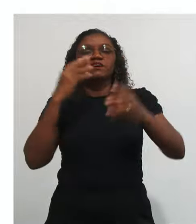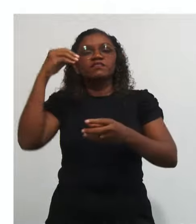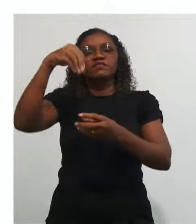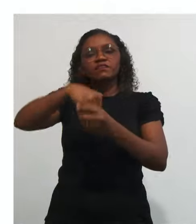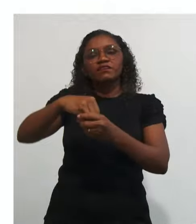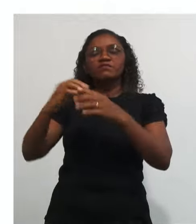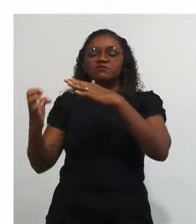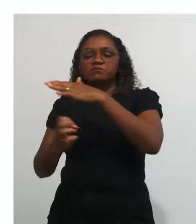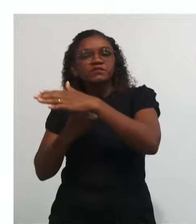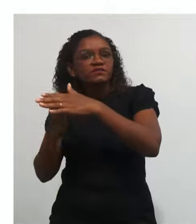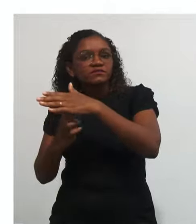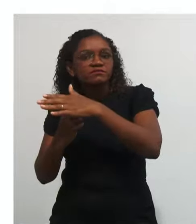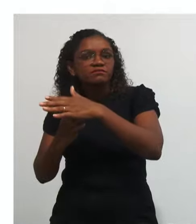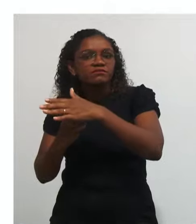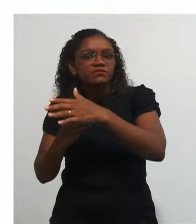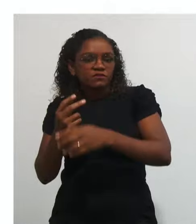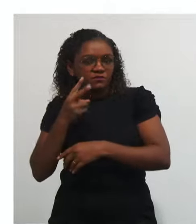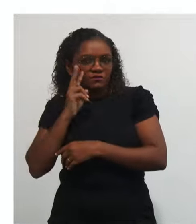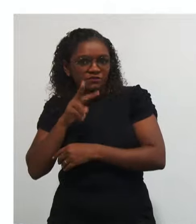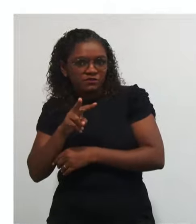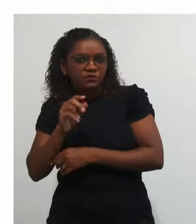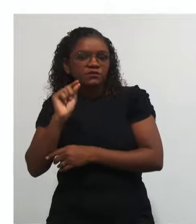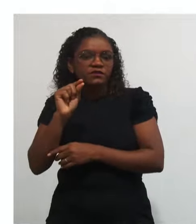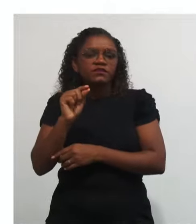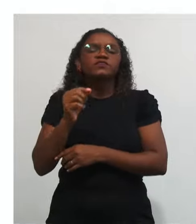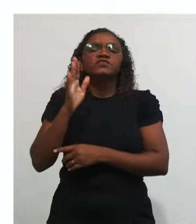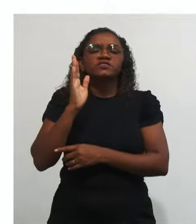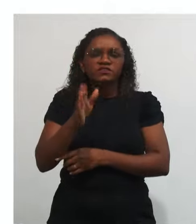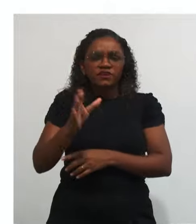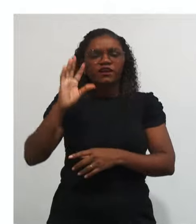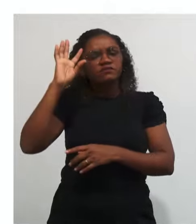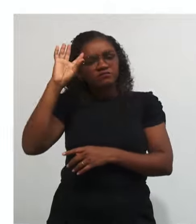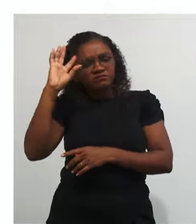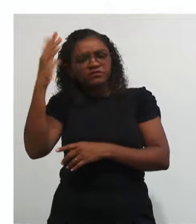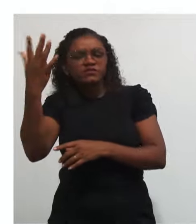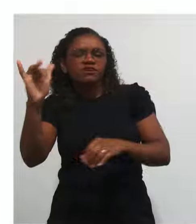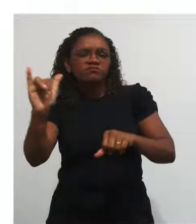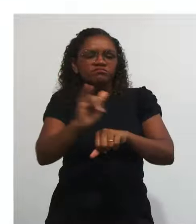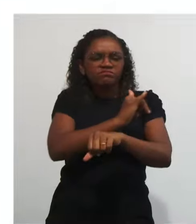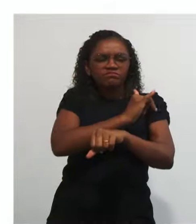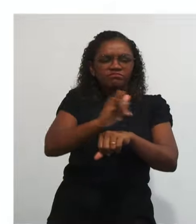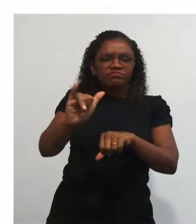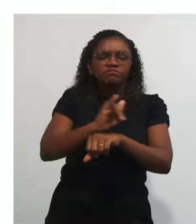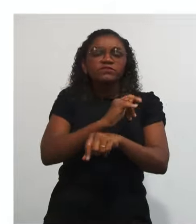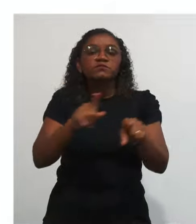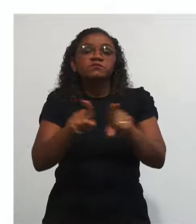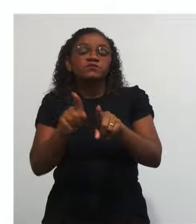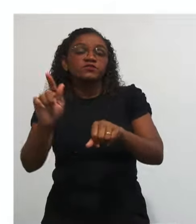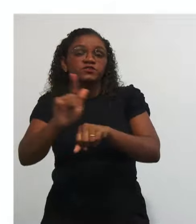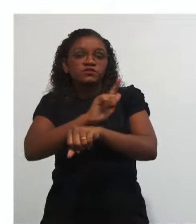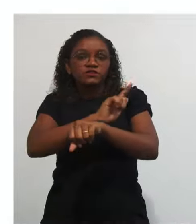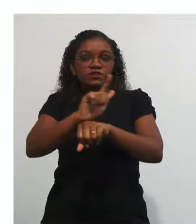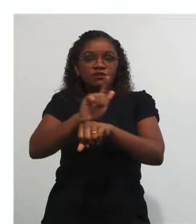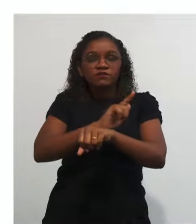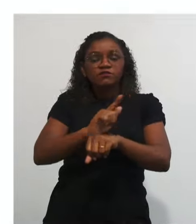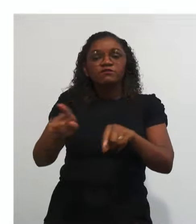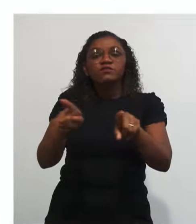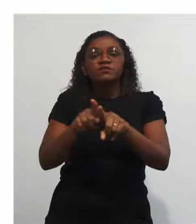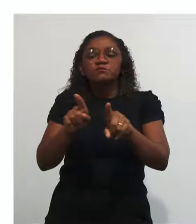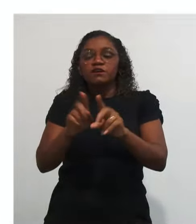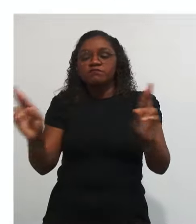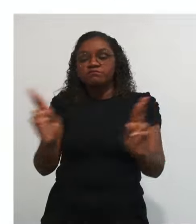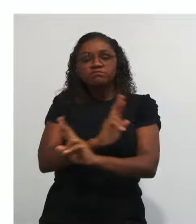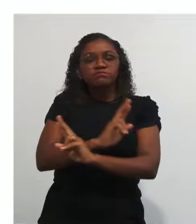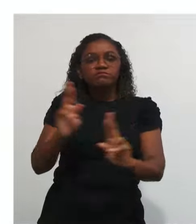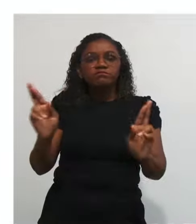atualmente né Há muitas soluções e estratégias de gestão e relacionamento para que